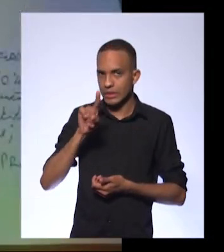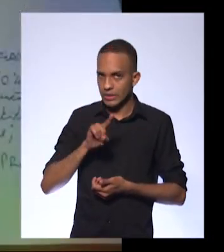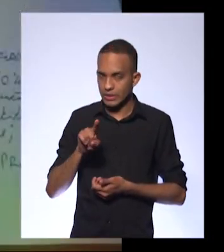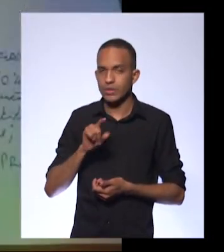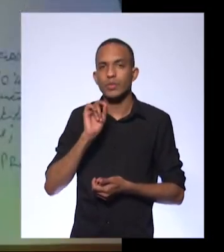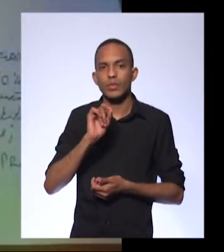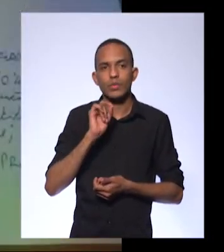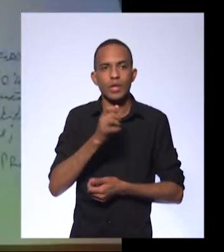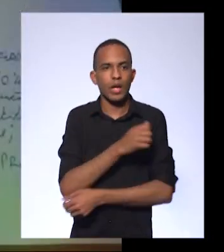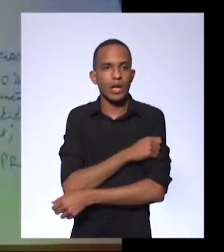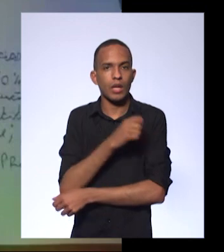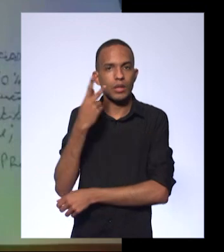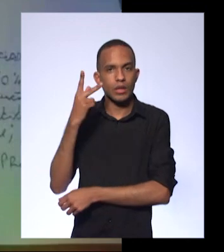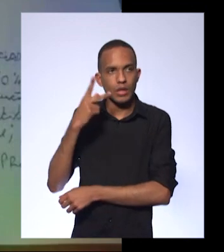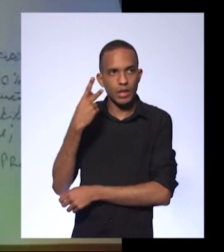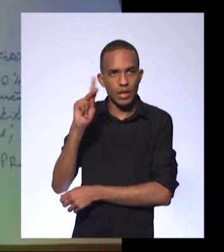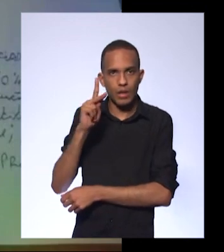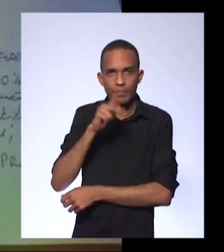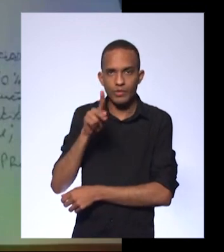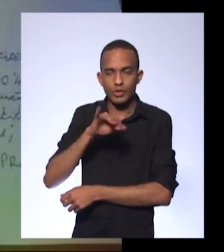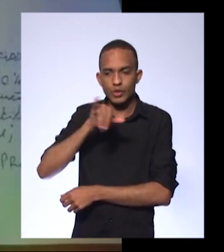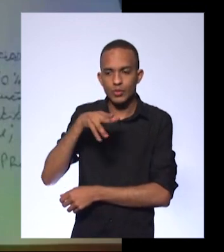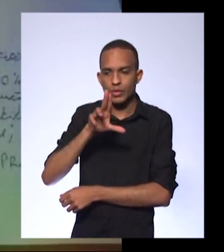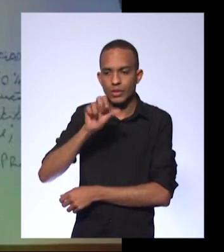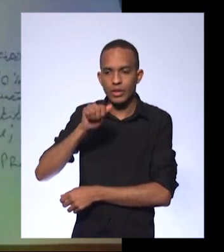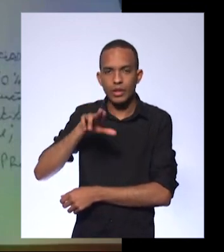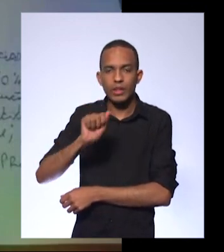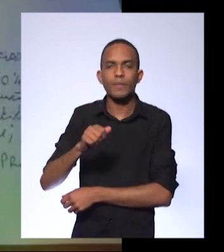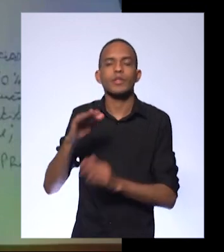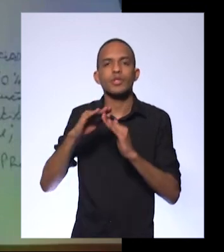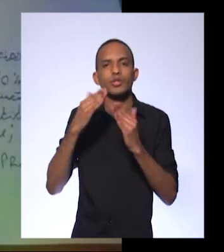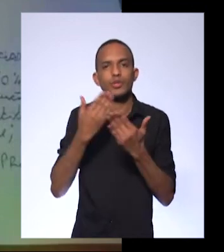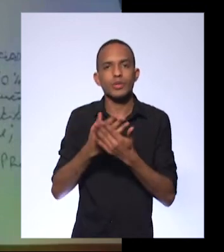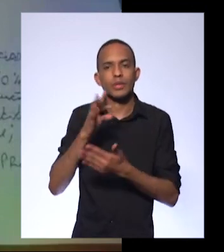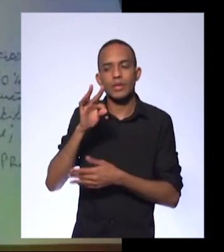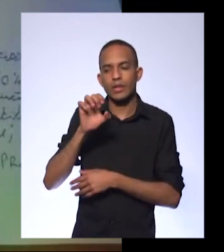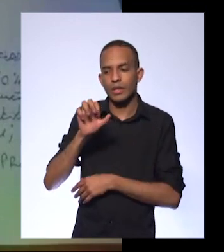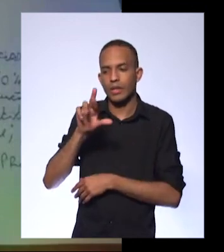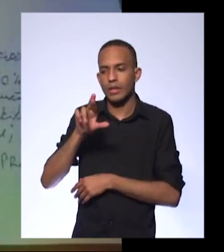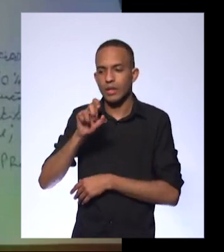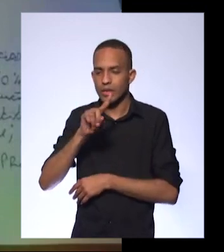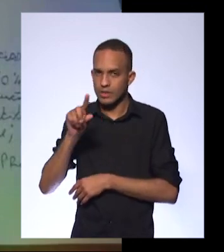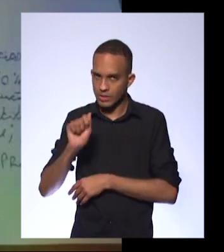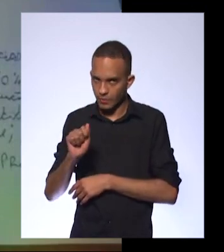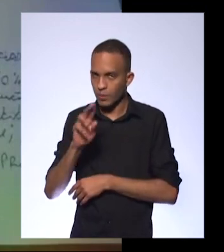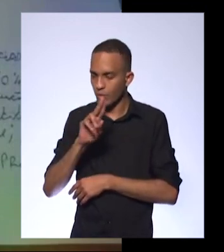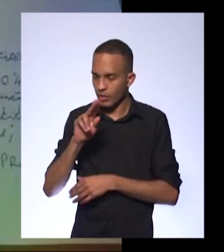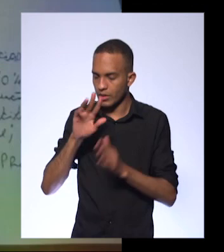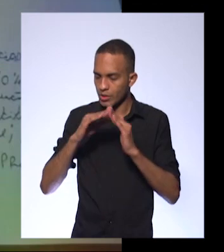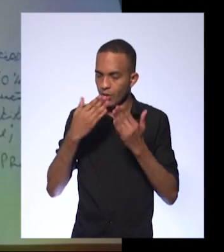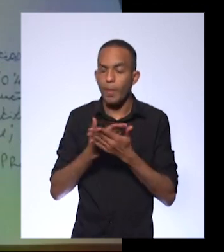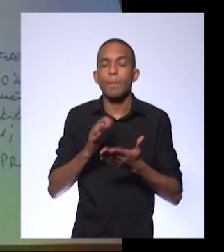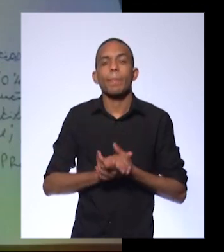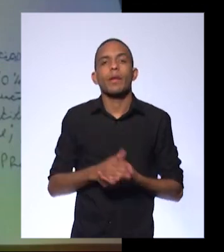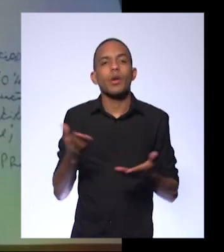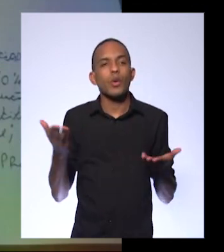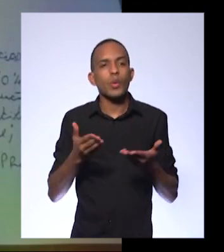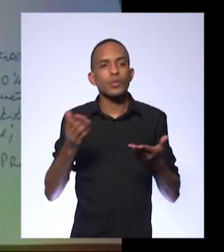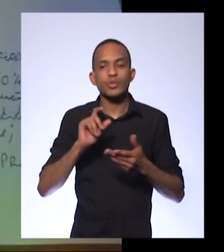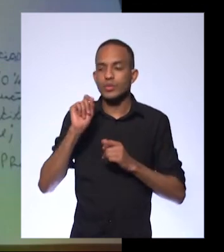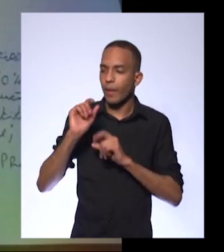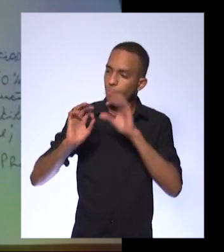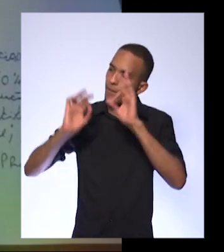sou aluno da professora Juliana de História, estudo na Escola Estadual Teresa Delta. Hoje vim falar sobre o meu mapa